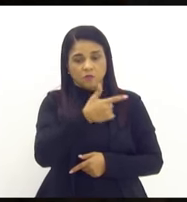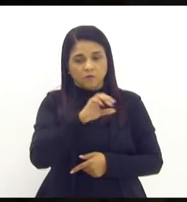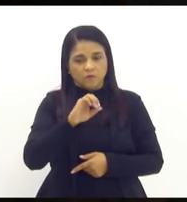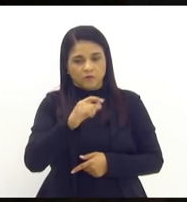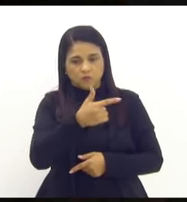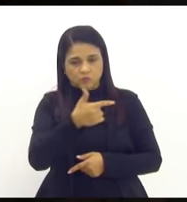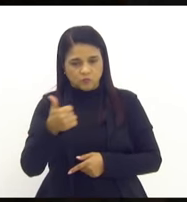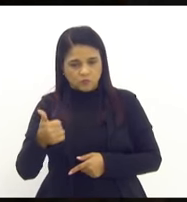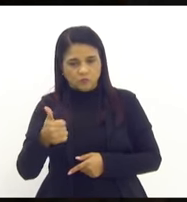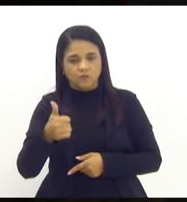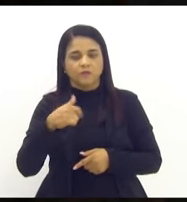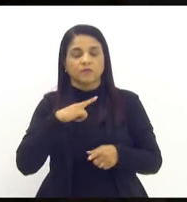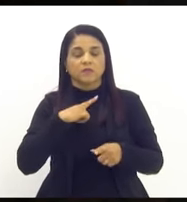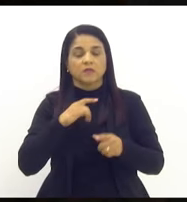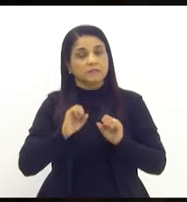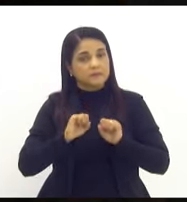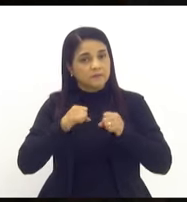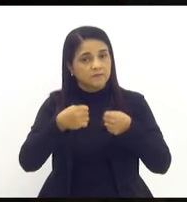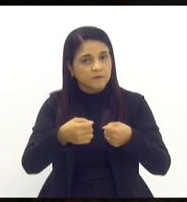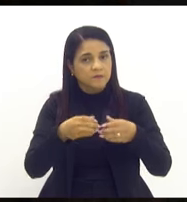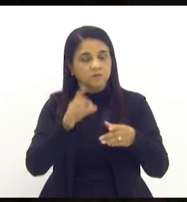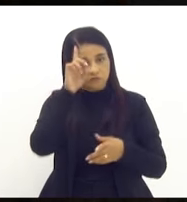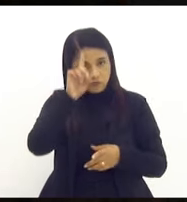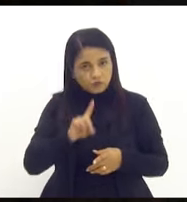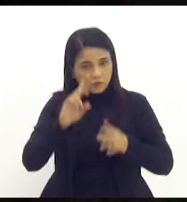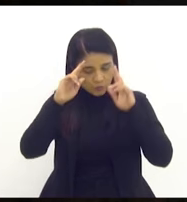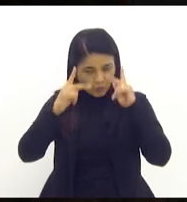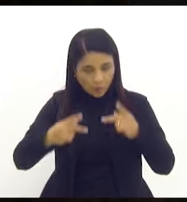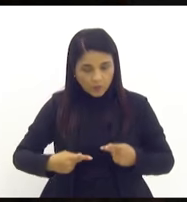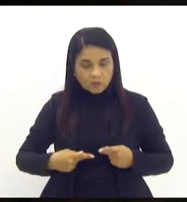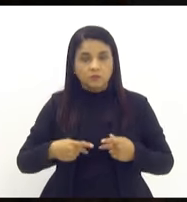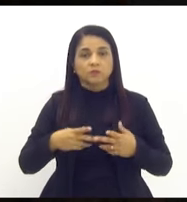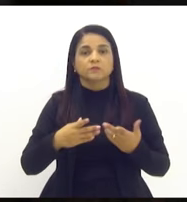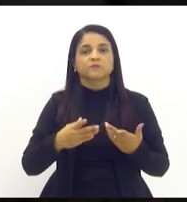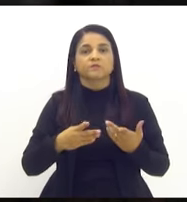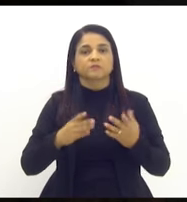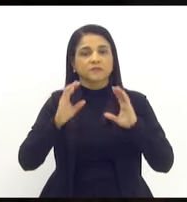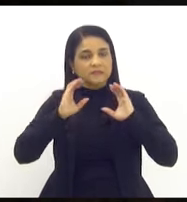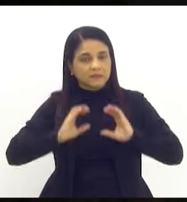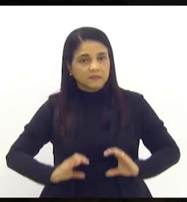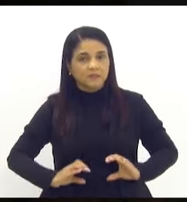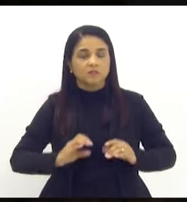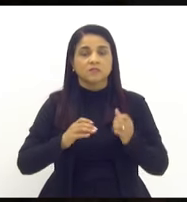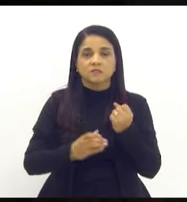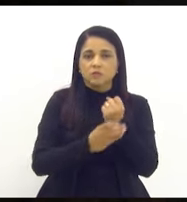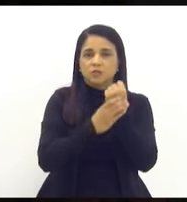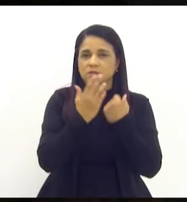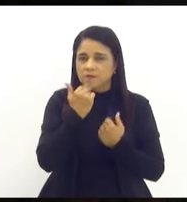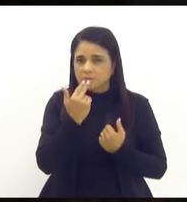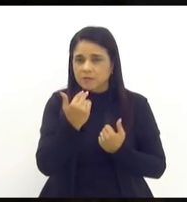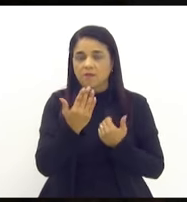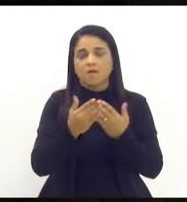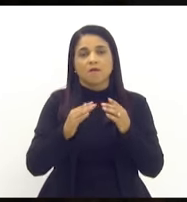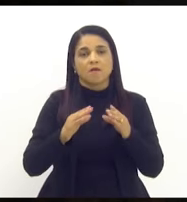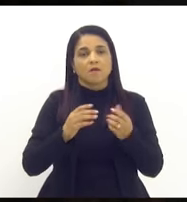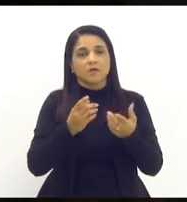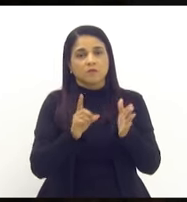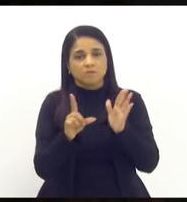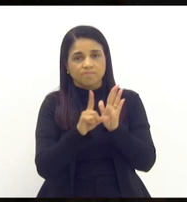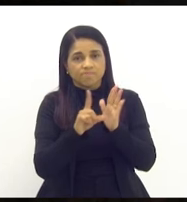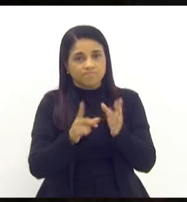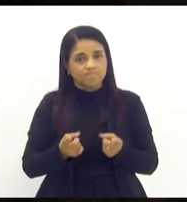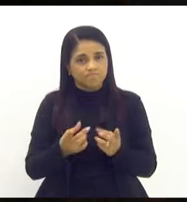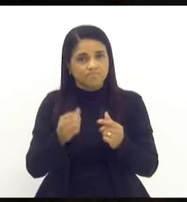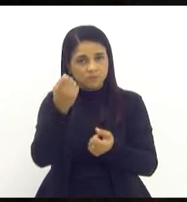Justiça de defesa dos direitos humanos e Cidadania de segurança alimentar de Economia Indústria e Comércio de